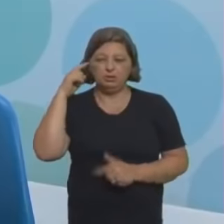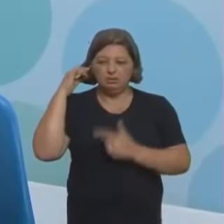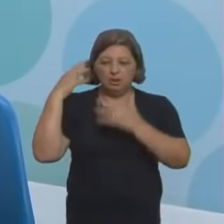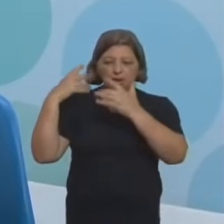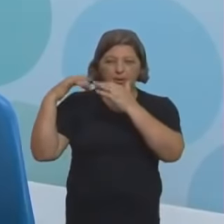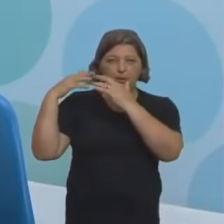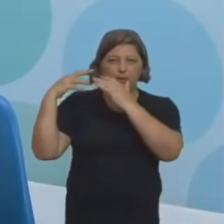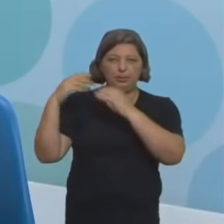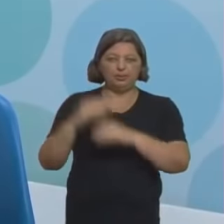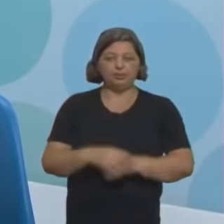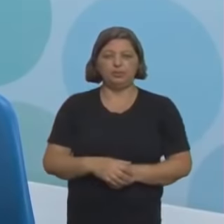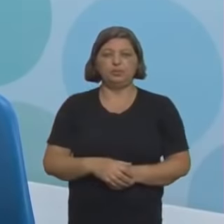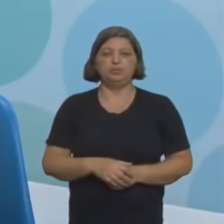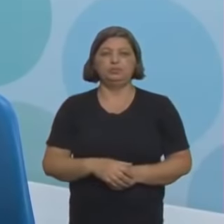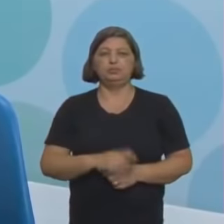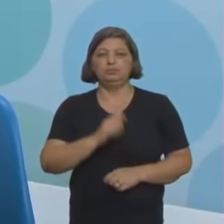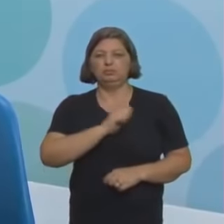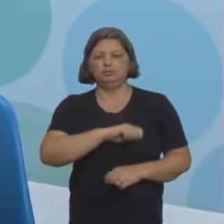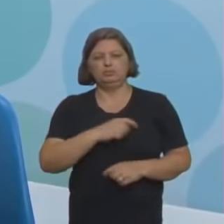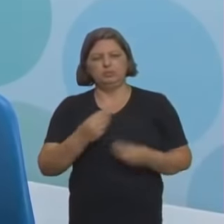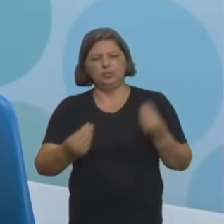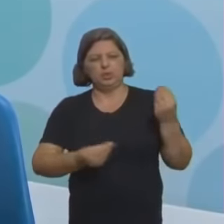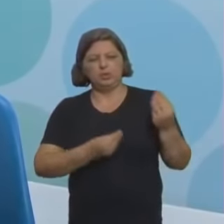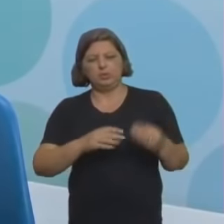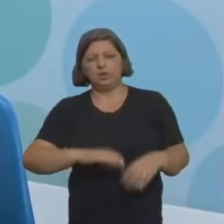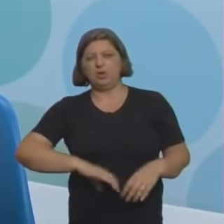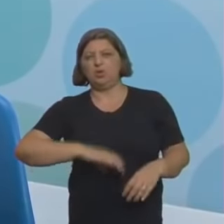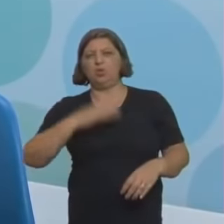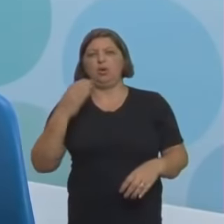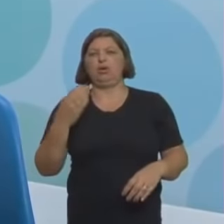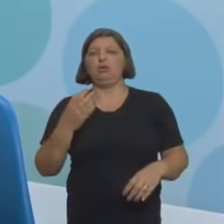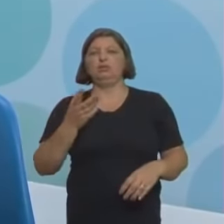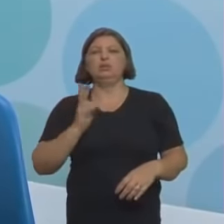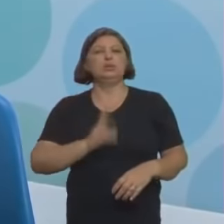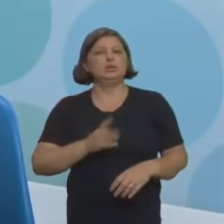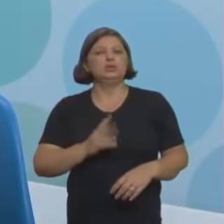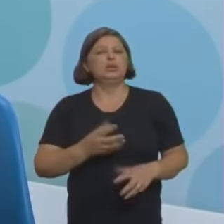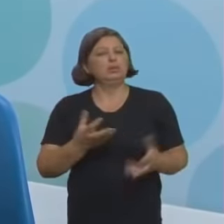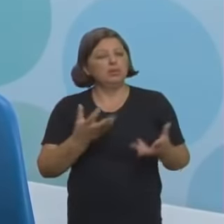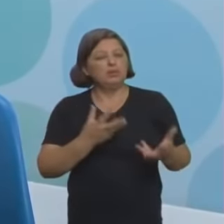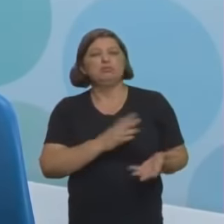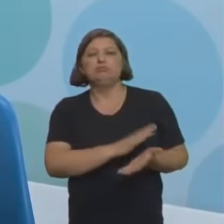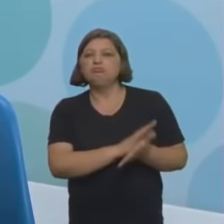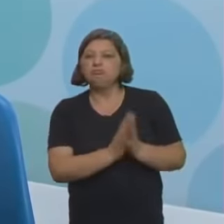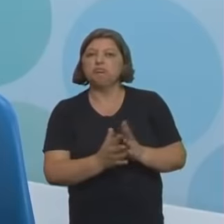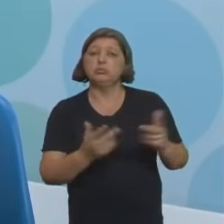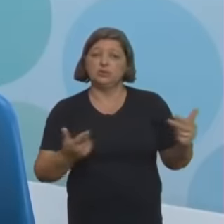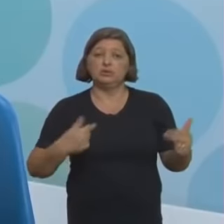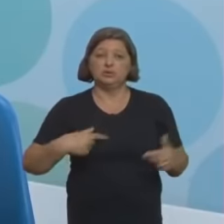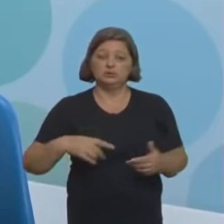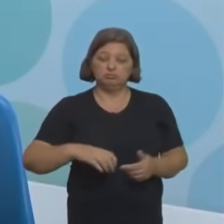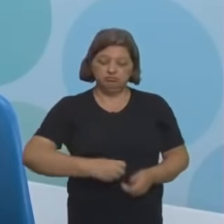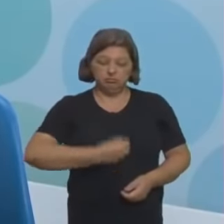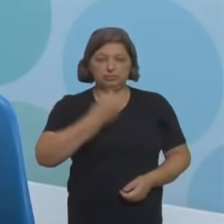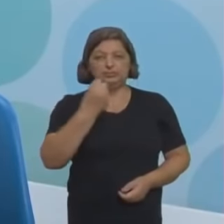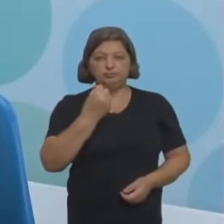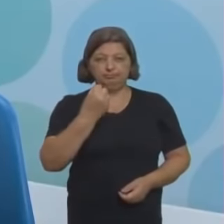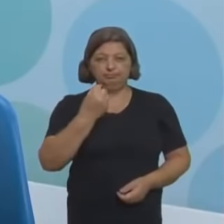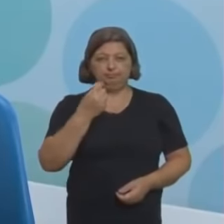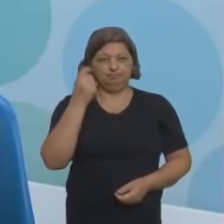cabeça. Como ela ousa? Ela sempre estraga tudo. Eu a odeio. Ela vai se